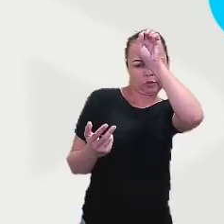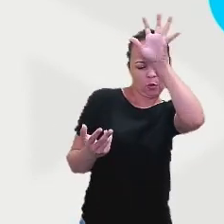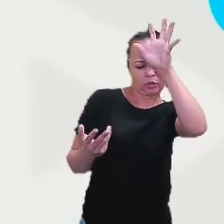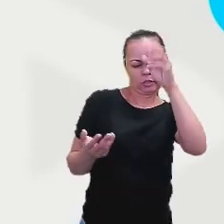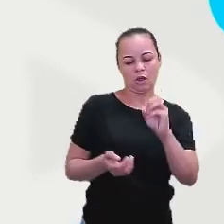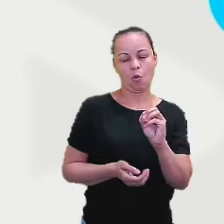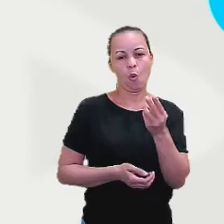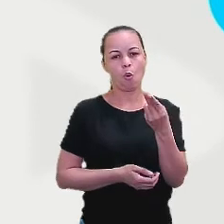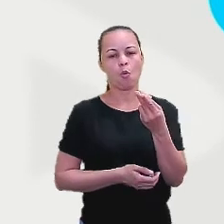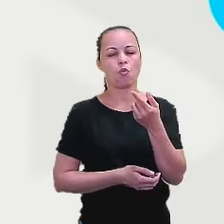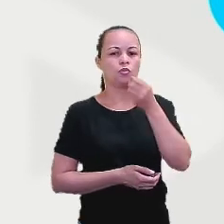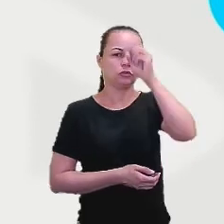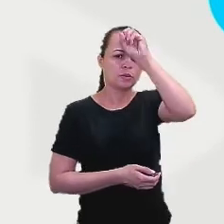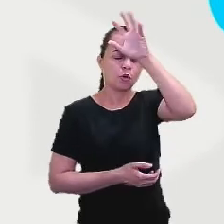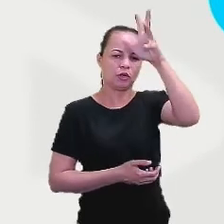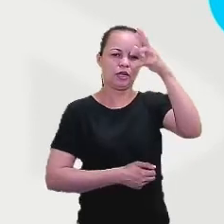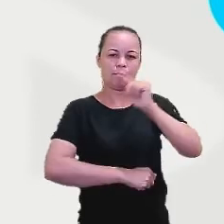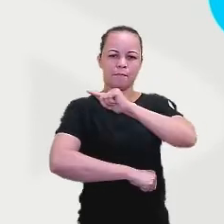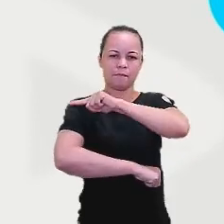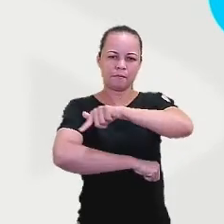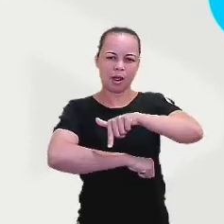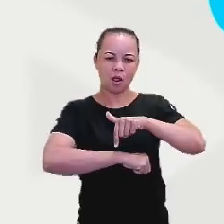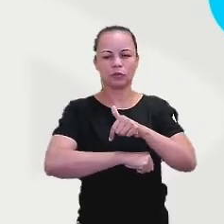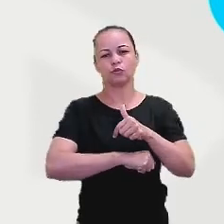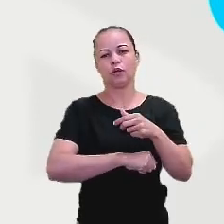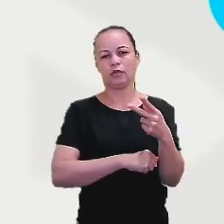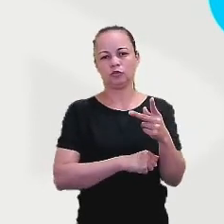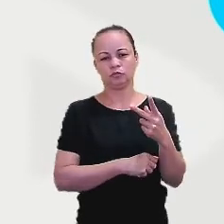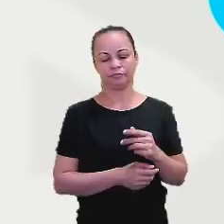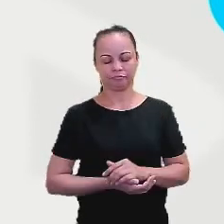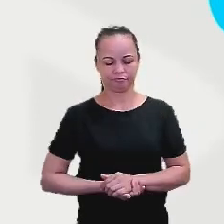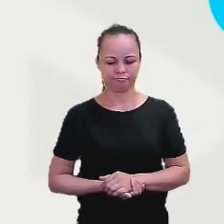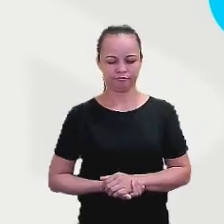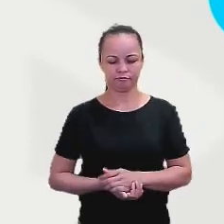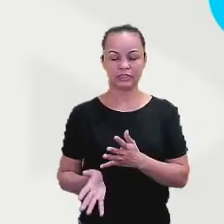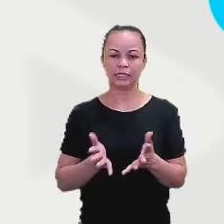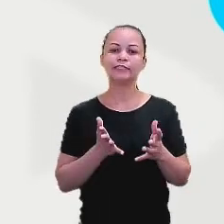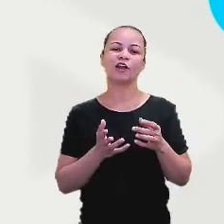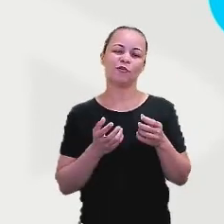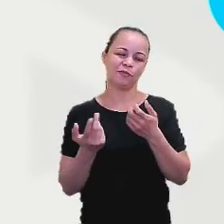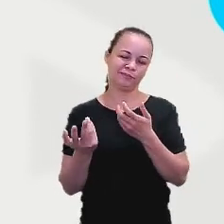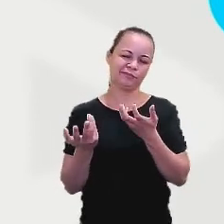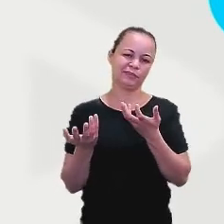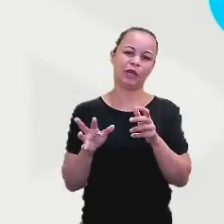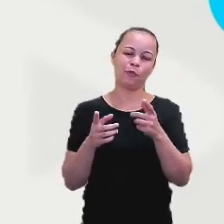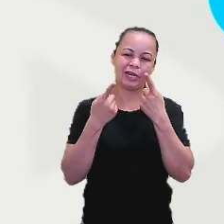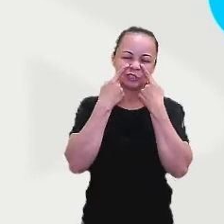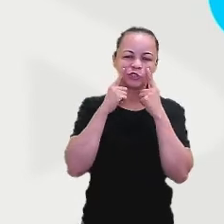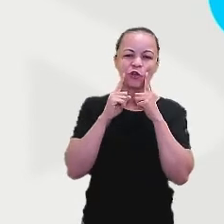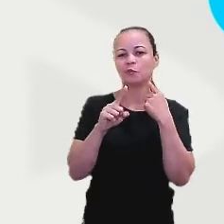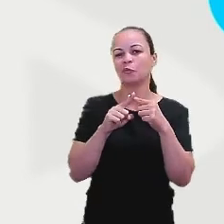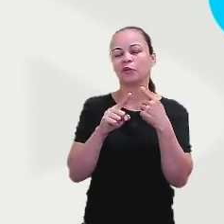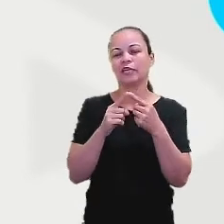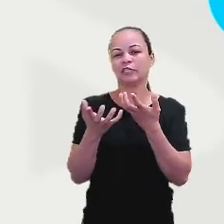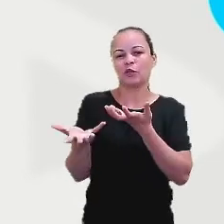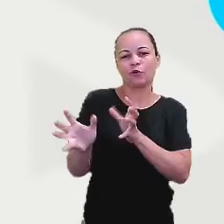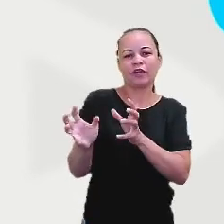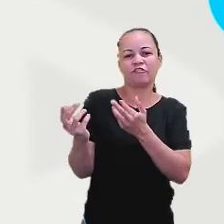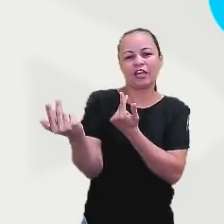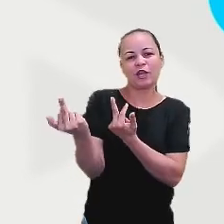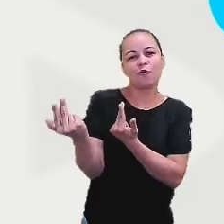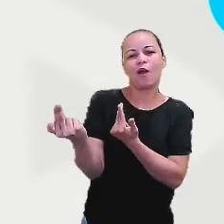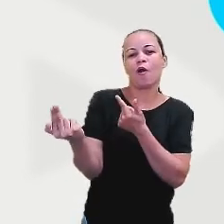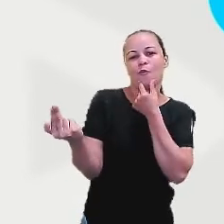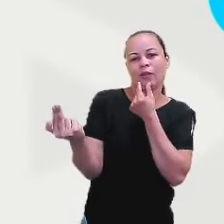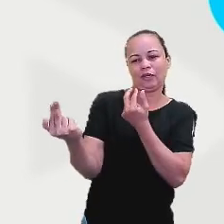Justamente, ó, pela expressão, pelo chororô dele, a gente percebe que ele não quer ficar parecido aí com Cebolinha.